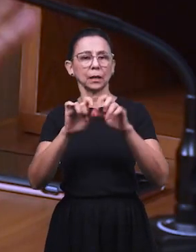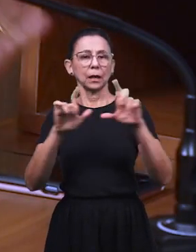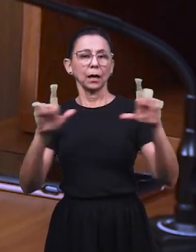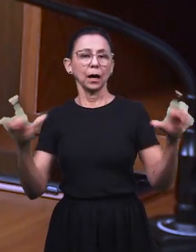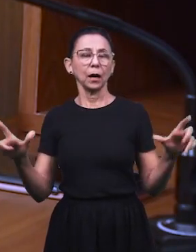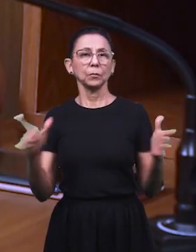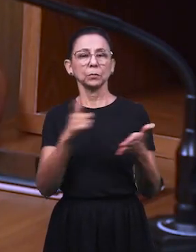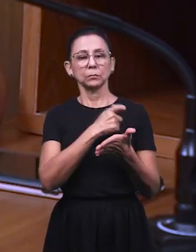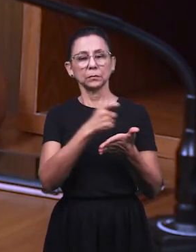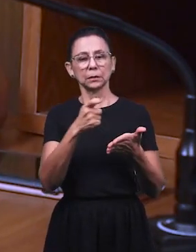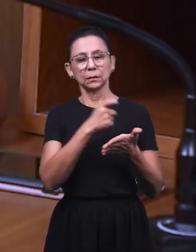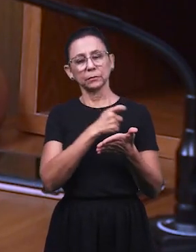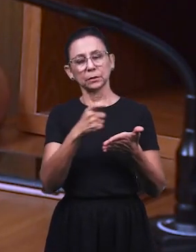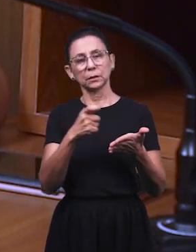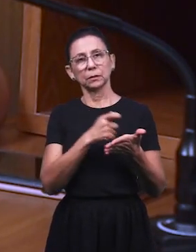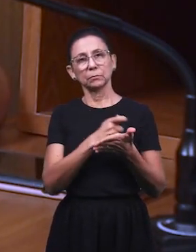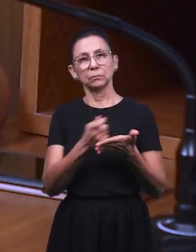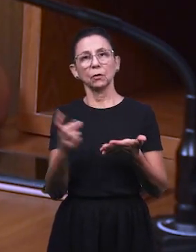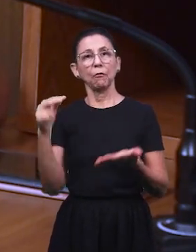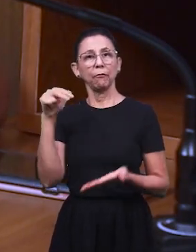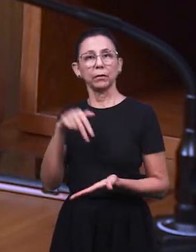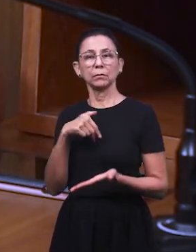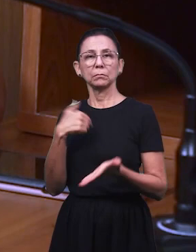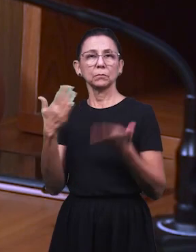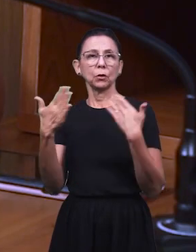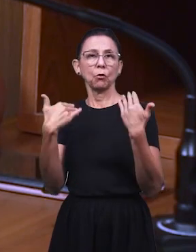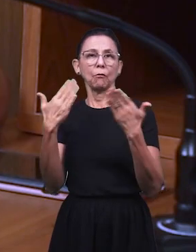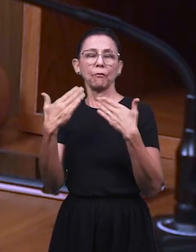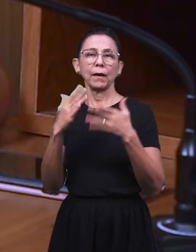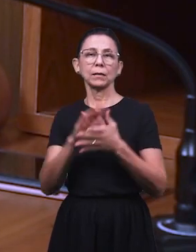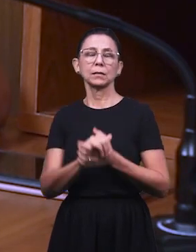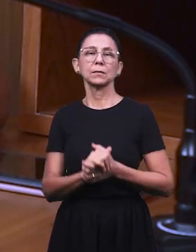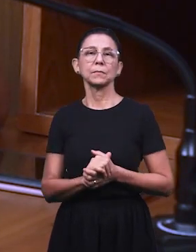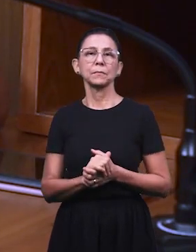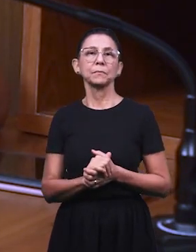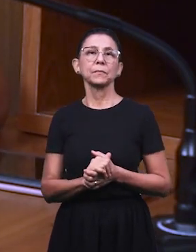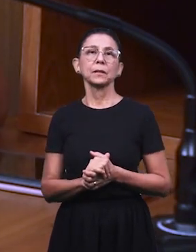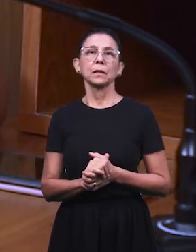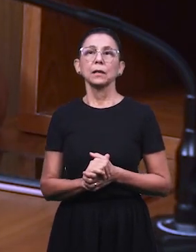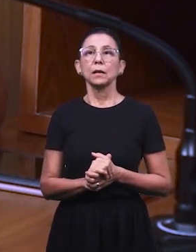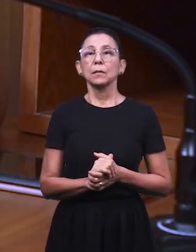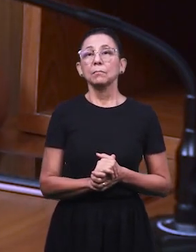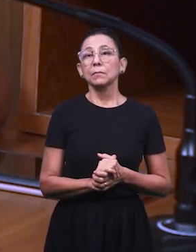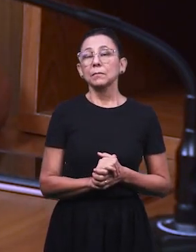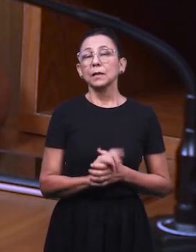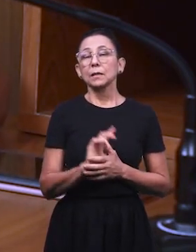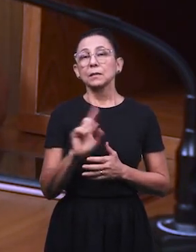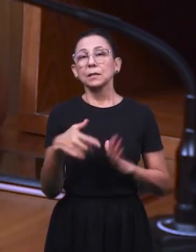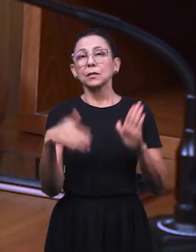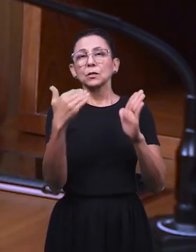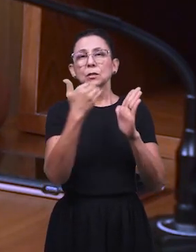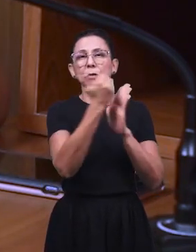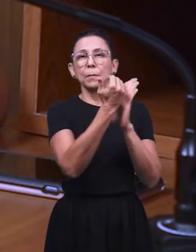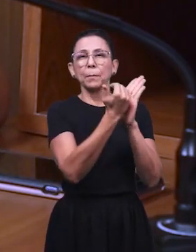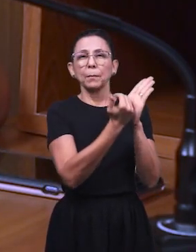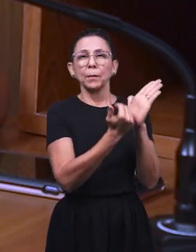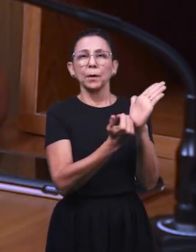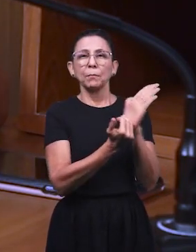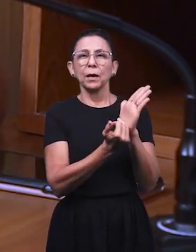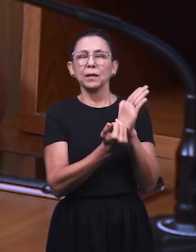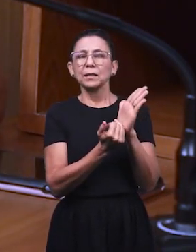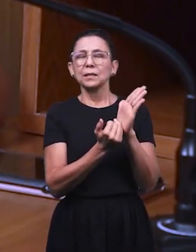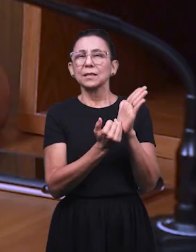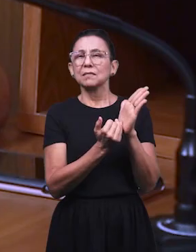fazer e depois venho aqui, converso mesmo. Às vezes, o roteiro nem é seguido, porque o Senhor nos dá uma outra direção, nos dá uma outra linha